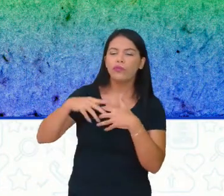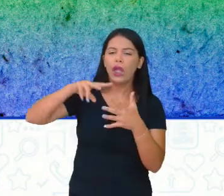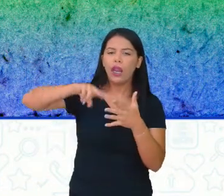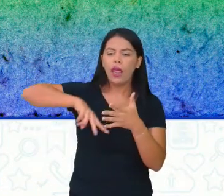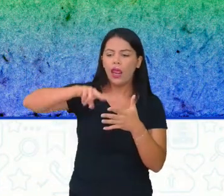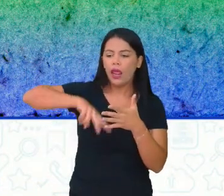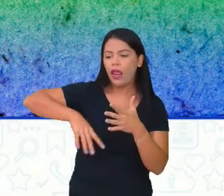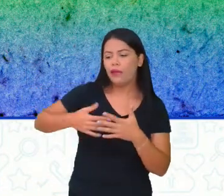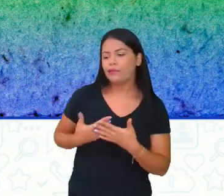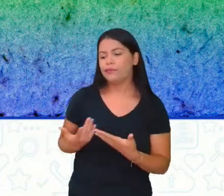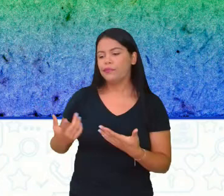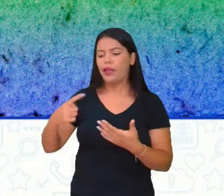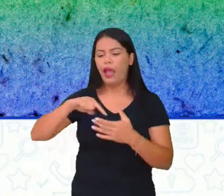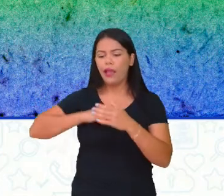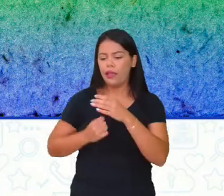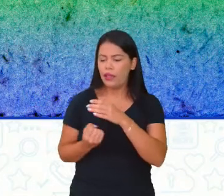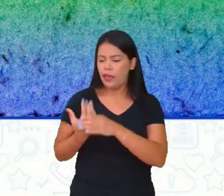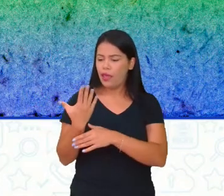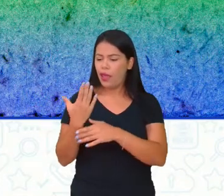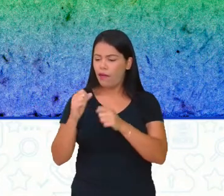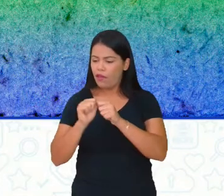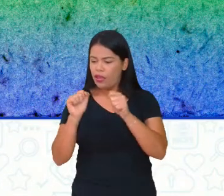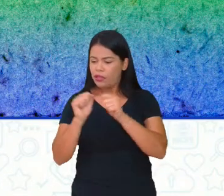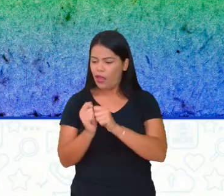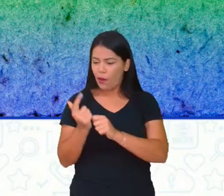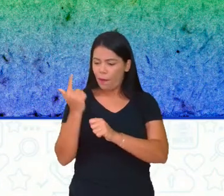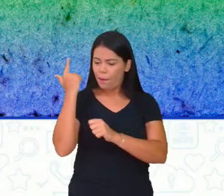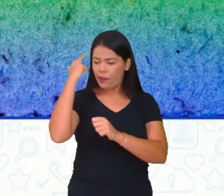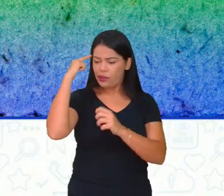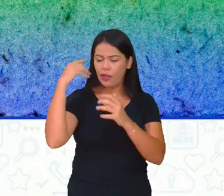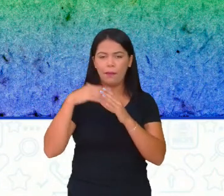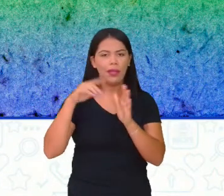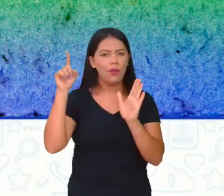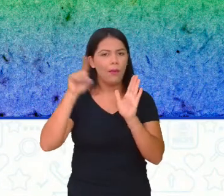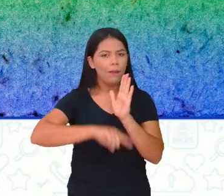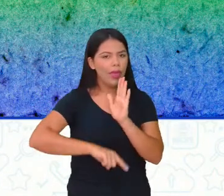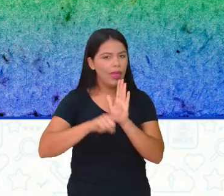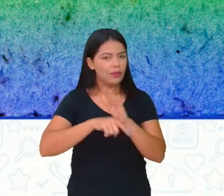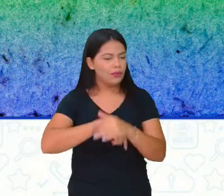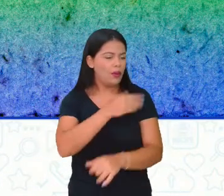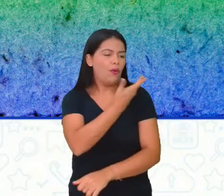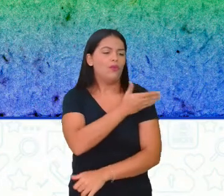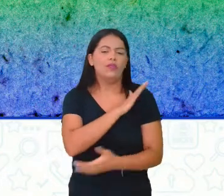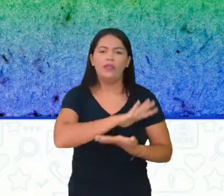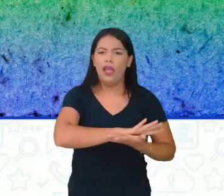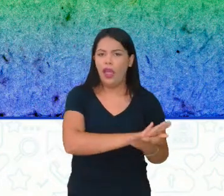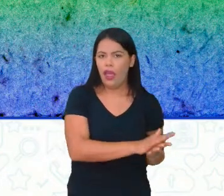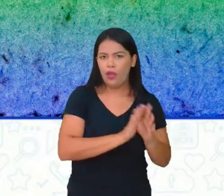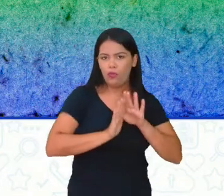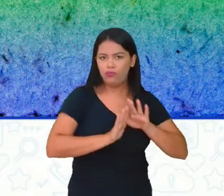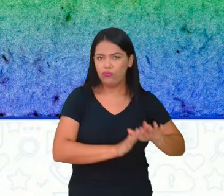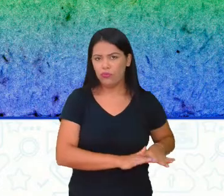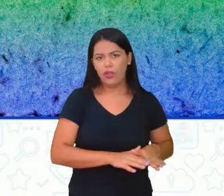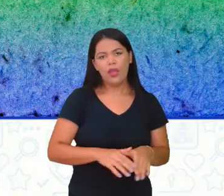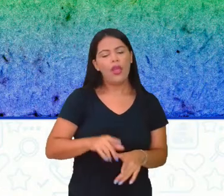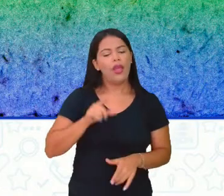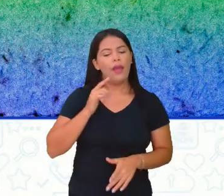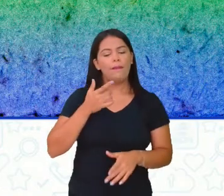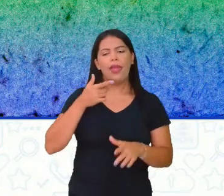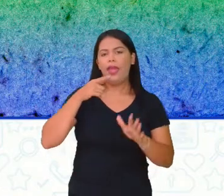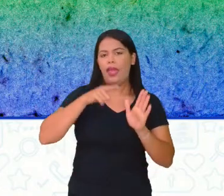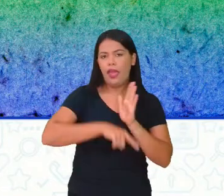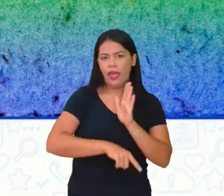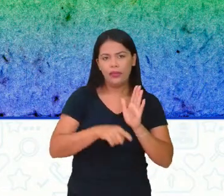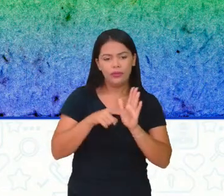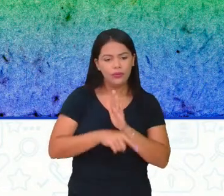é, uma linha de pensamento menos preconceituosa, menos seletiva, é